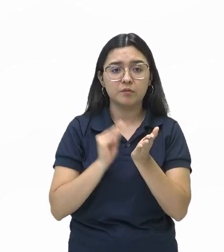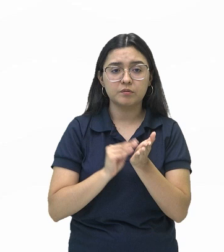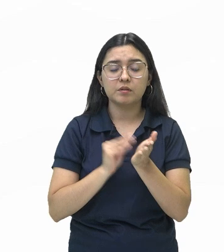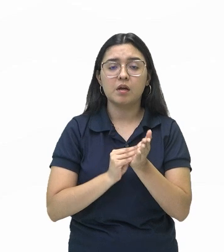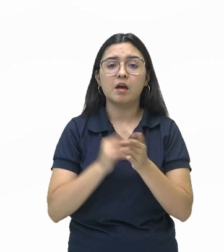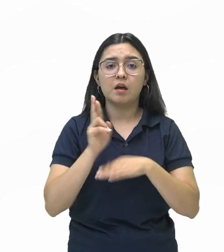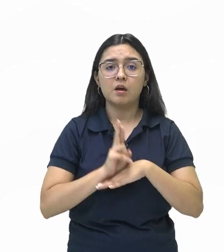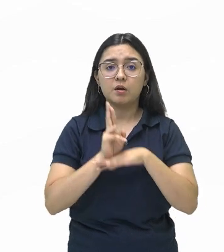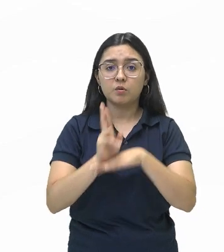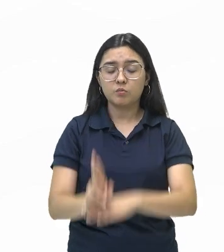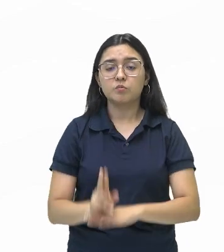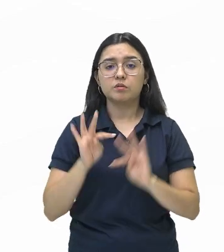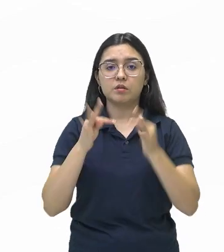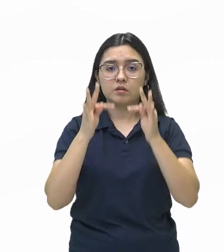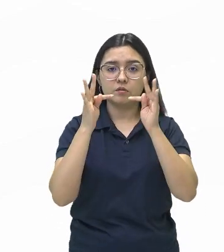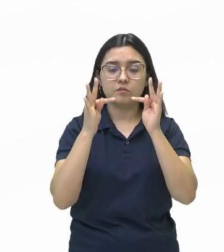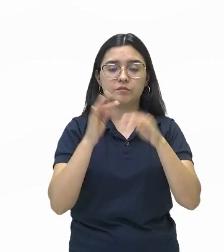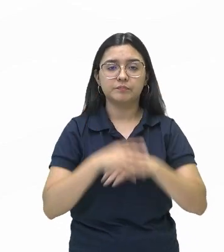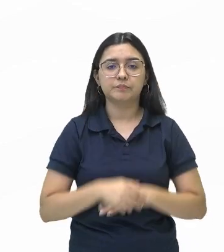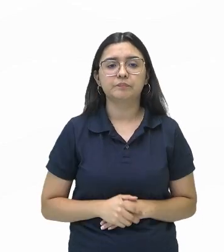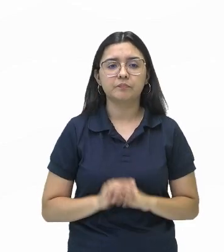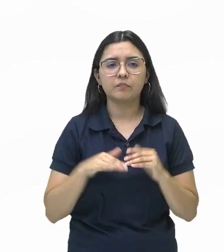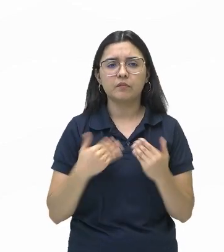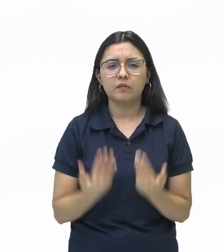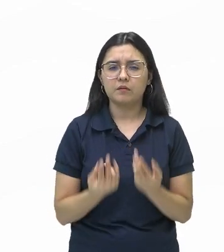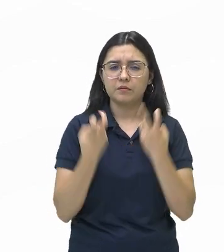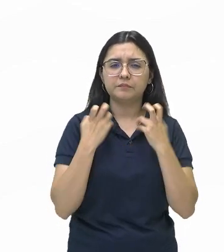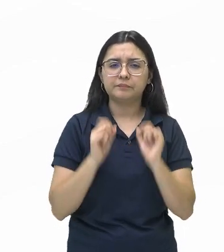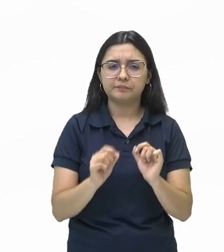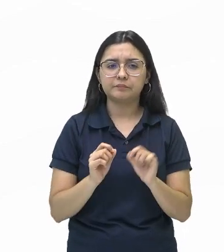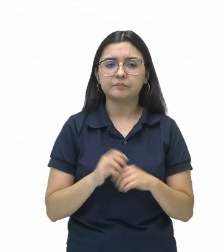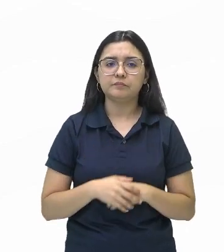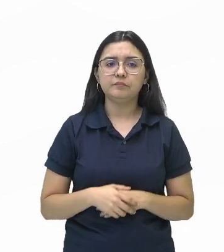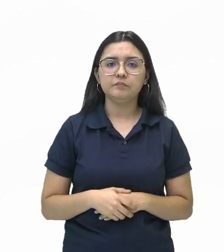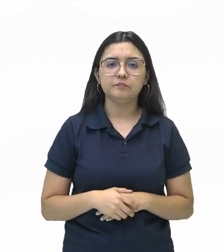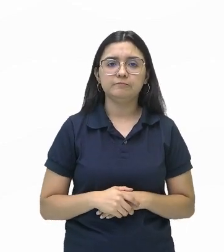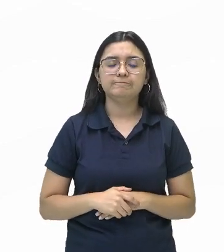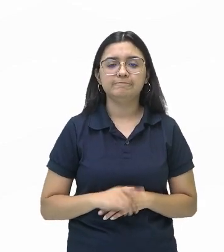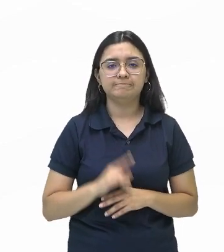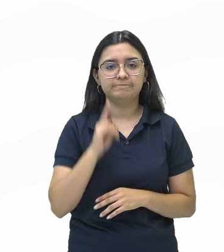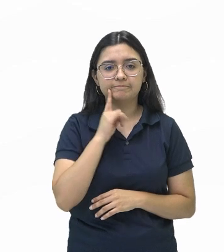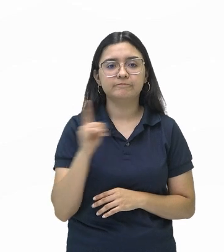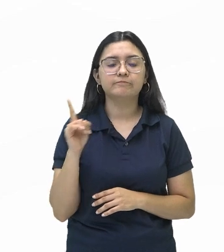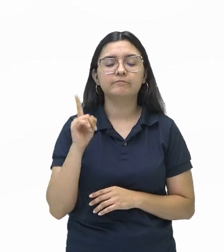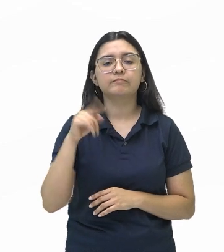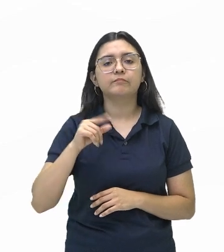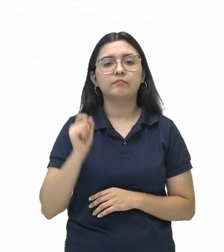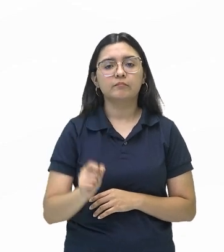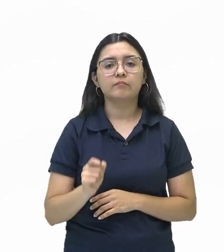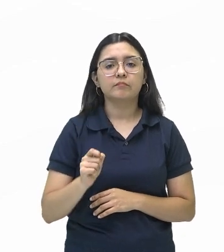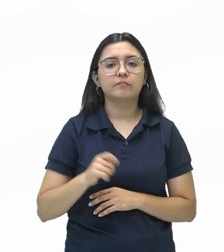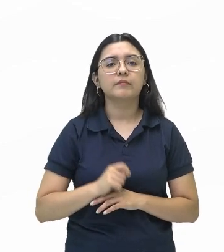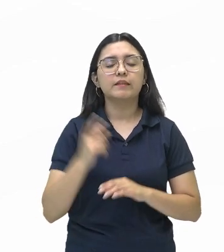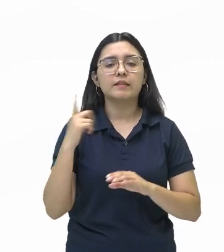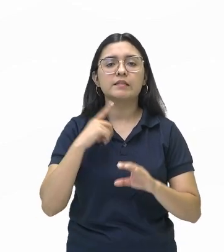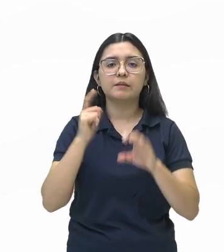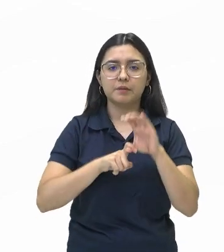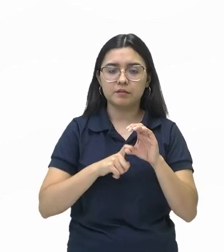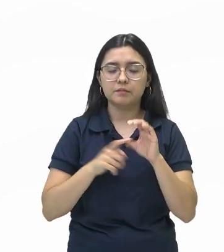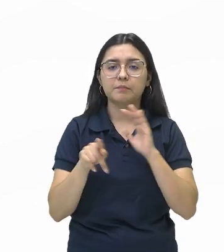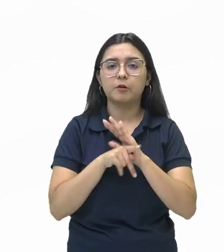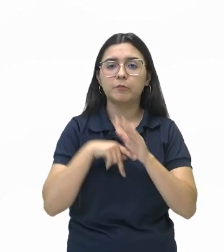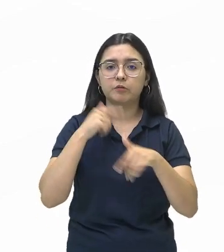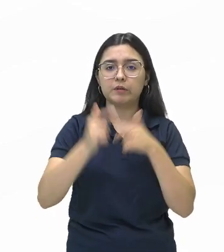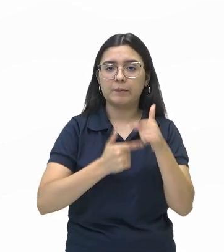a recursos e tecnologias. Então aqui é que está o ponto, né, da alienação